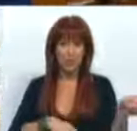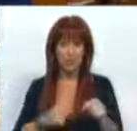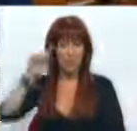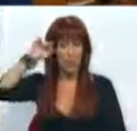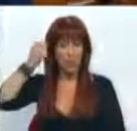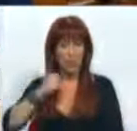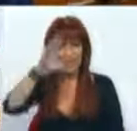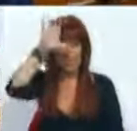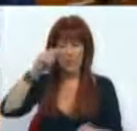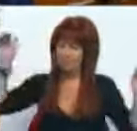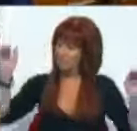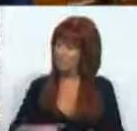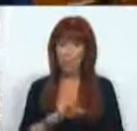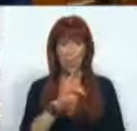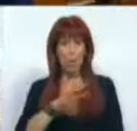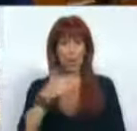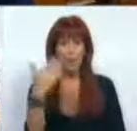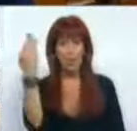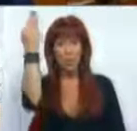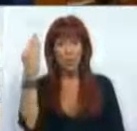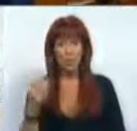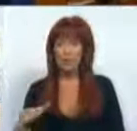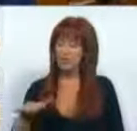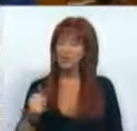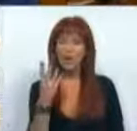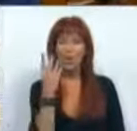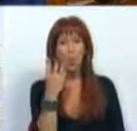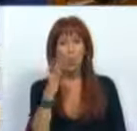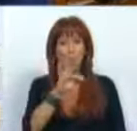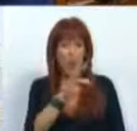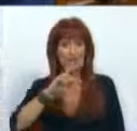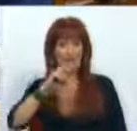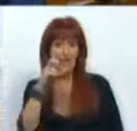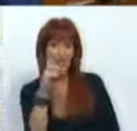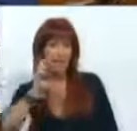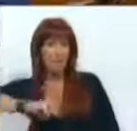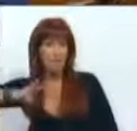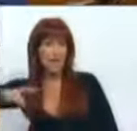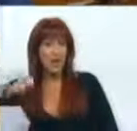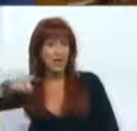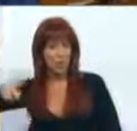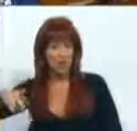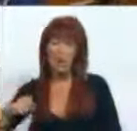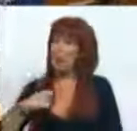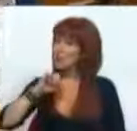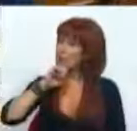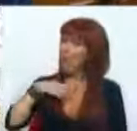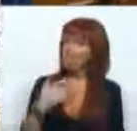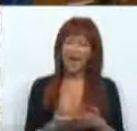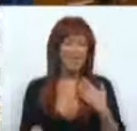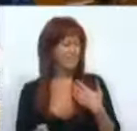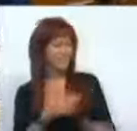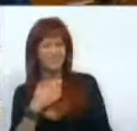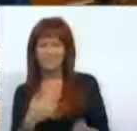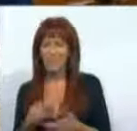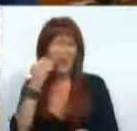que o déficit do Estado se reduziu 41%, situando-se em 436 milhões de euros. Podemos dar as voltas